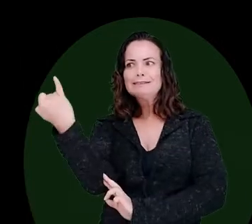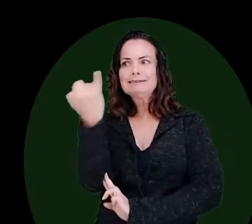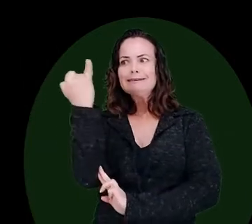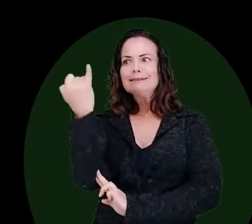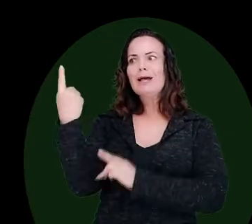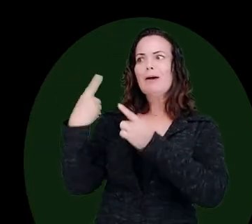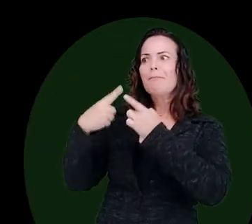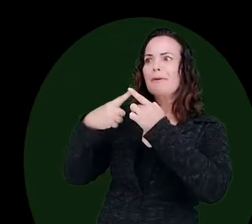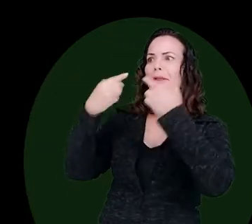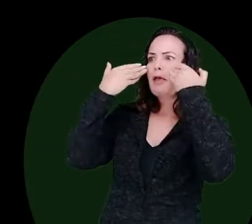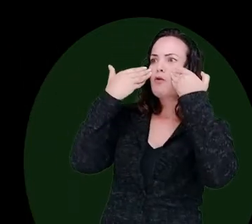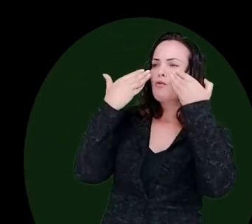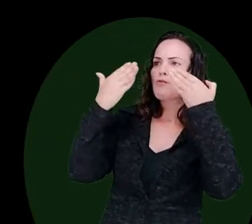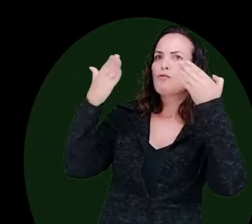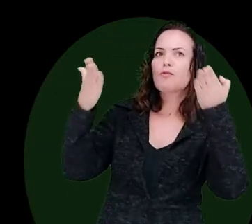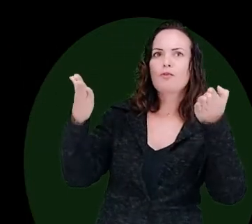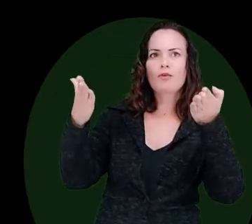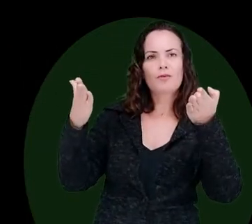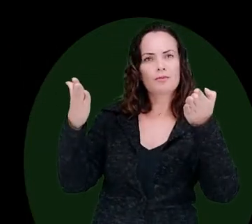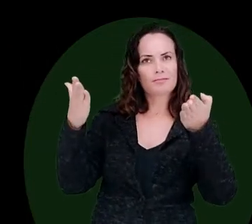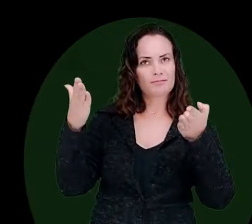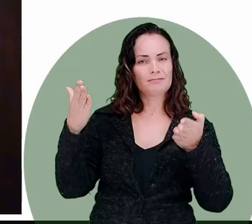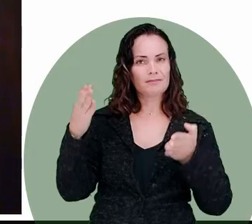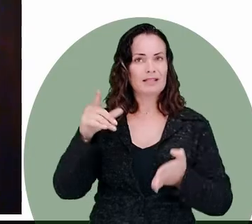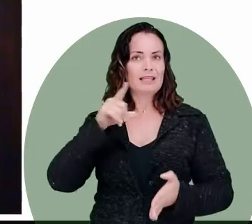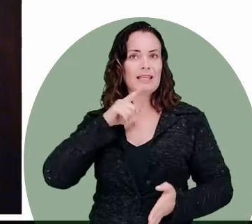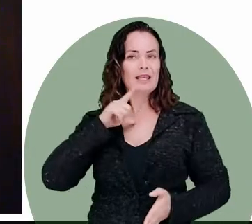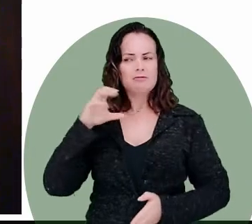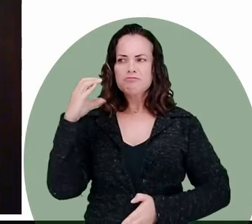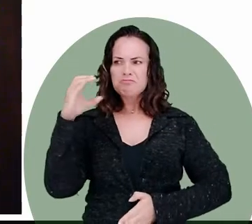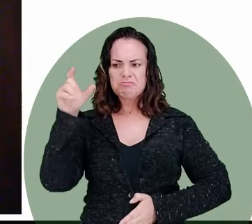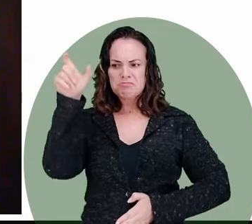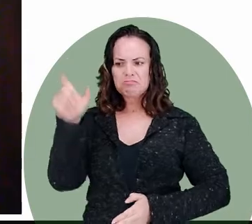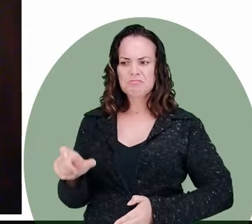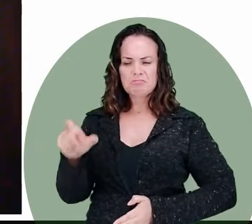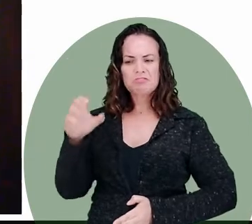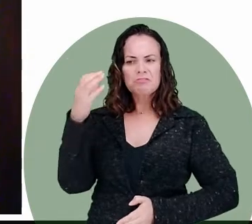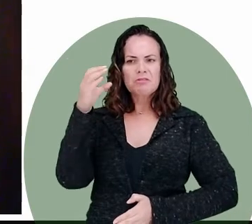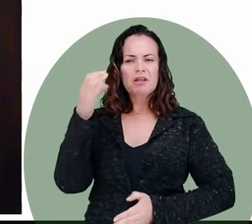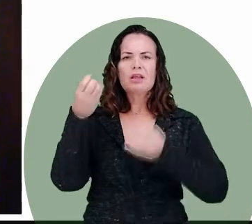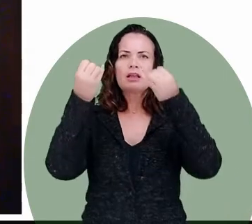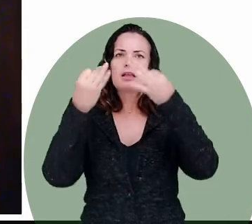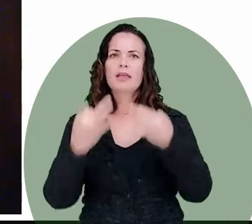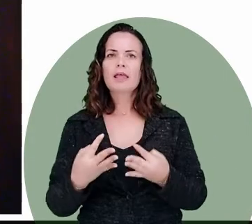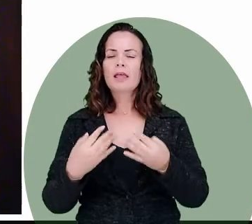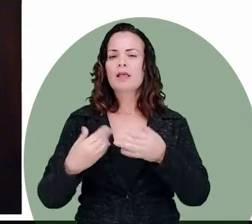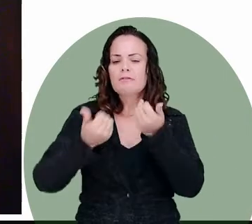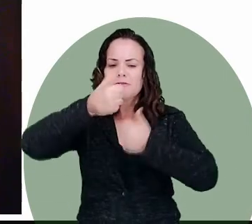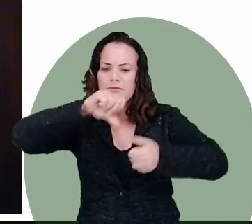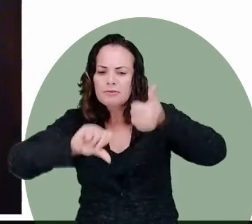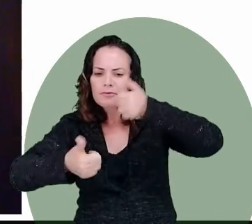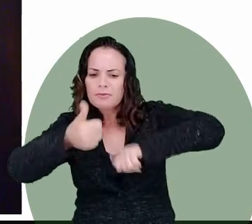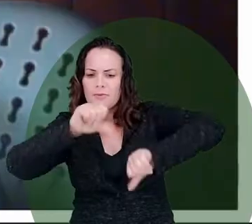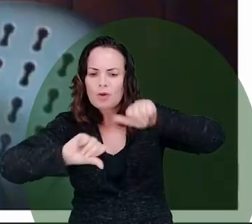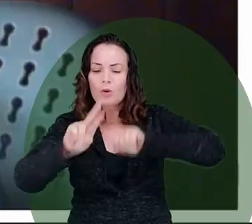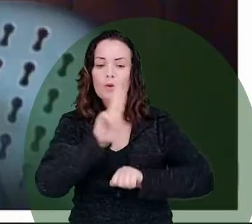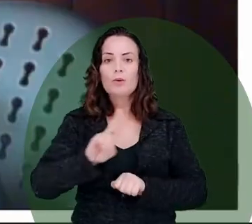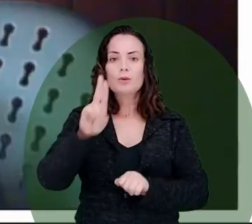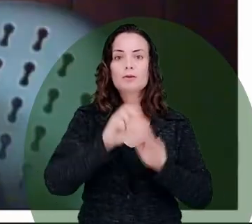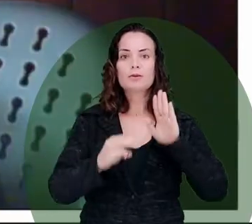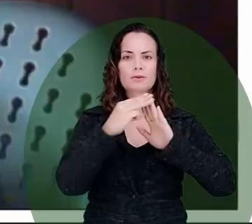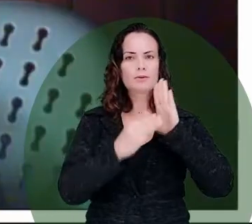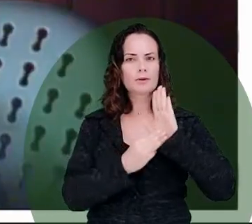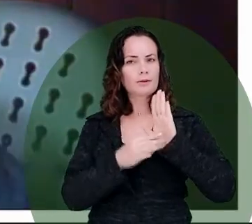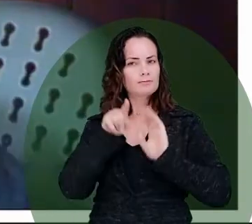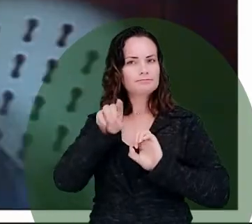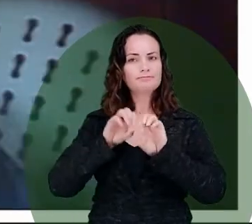visão do método científico, embora não tenha sido cientista, e uma visão de explicar a física pelo método científico. E aí